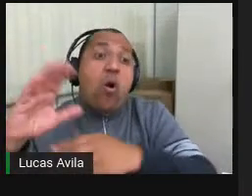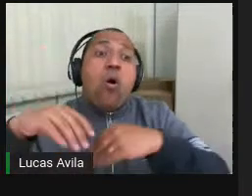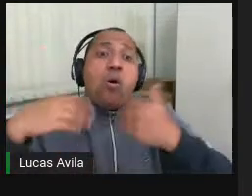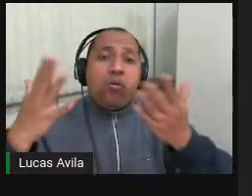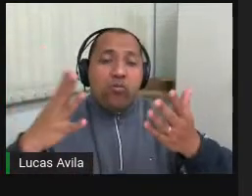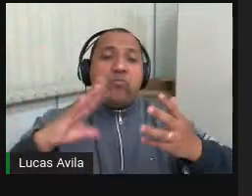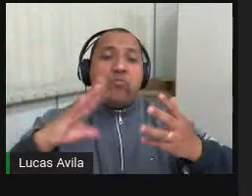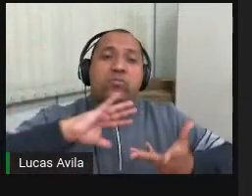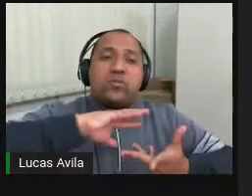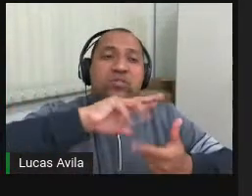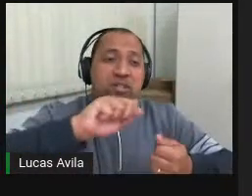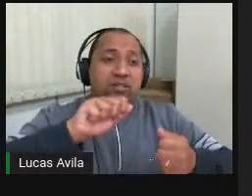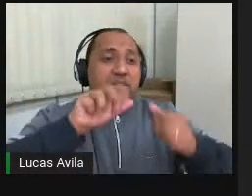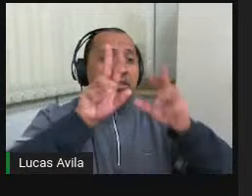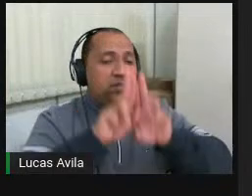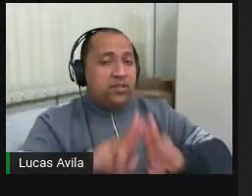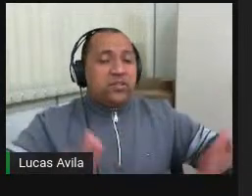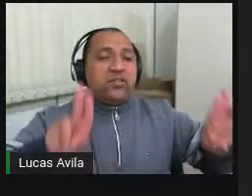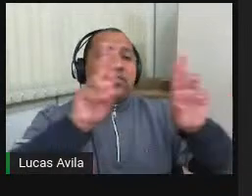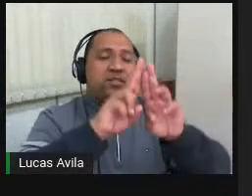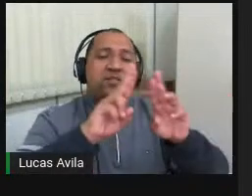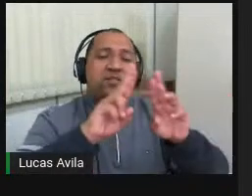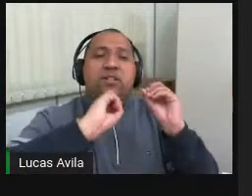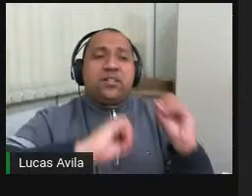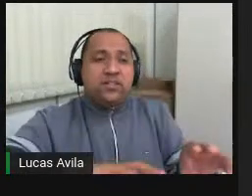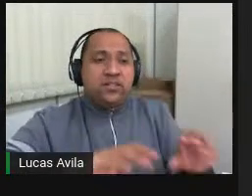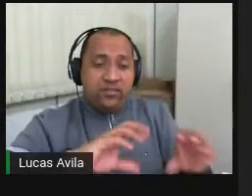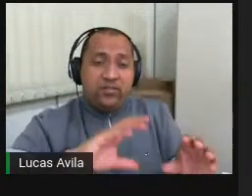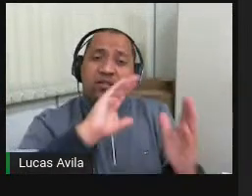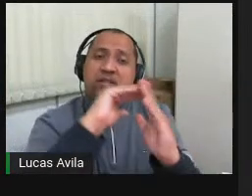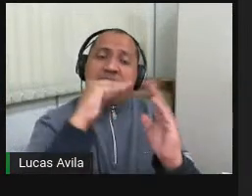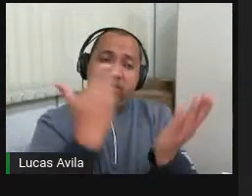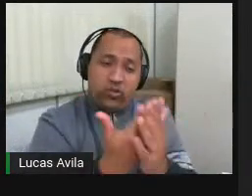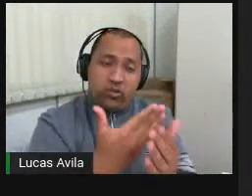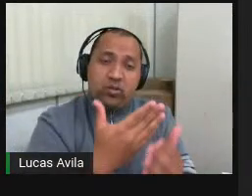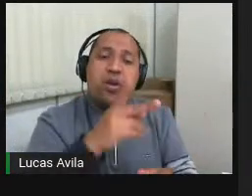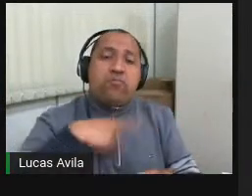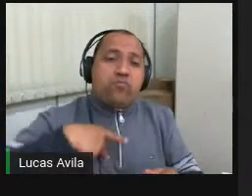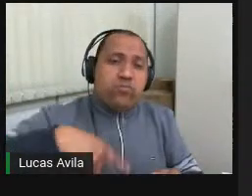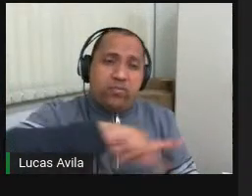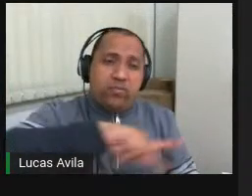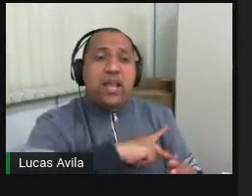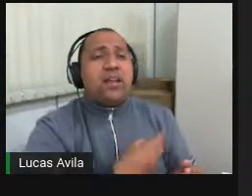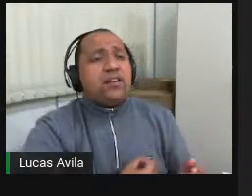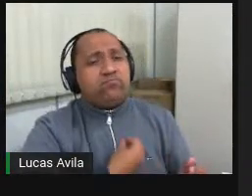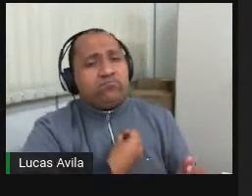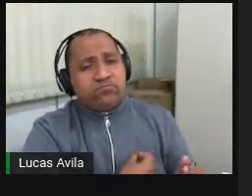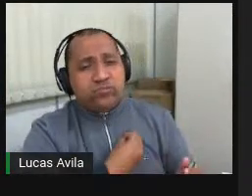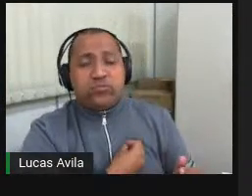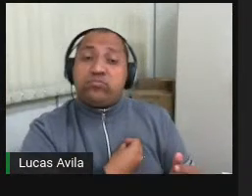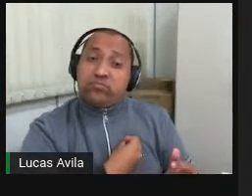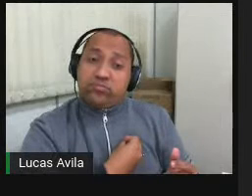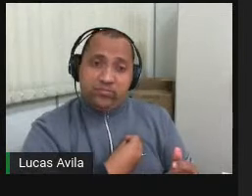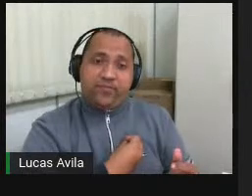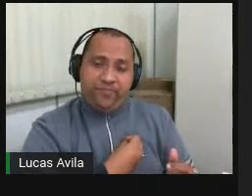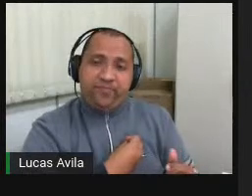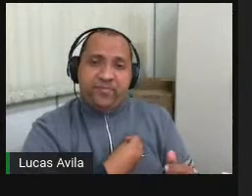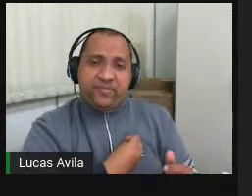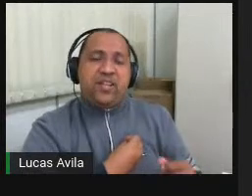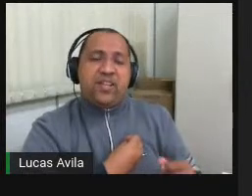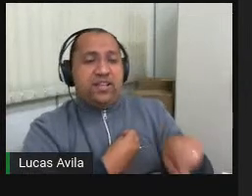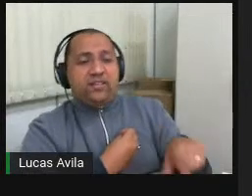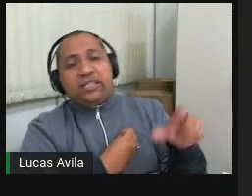a universidade, a educação, a escola pública, a vida sejam os